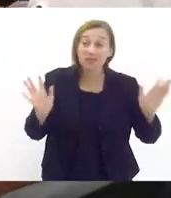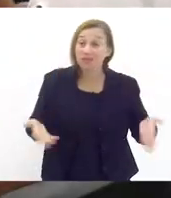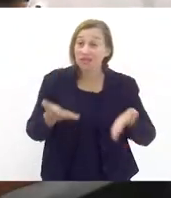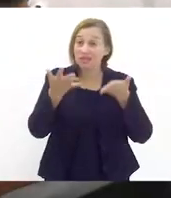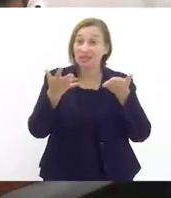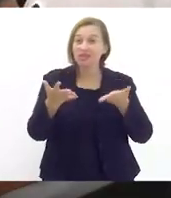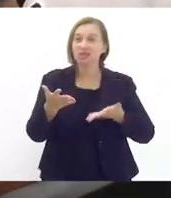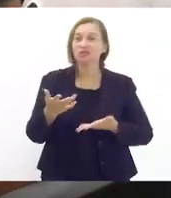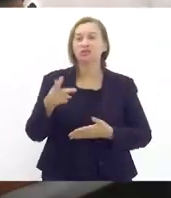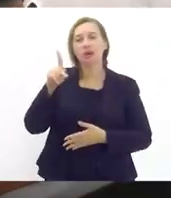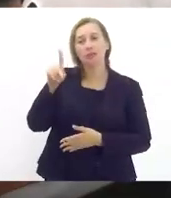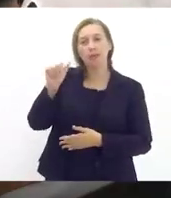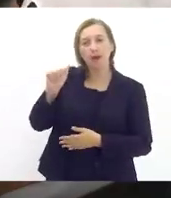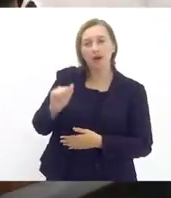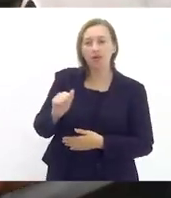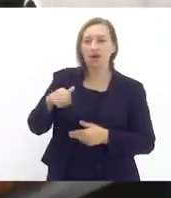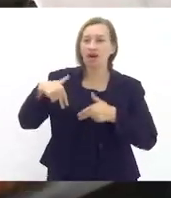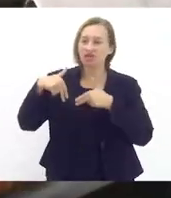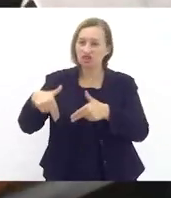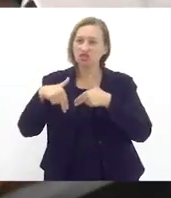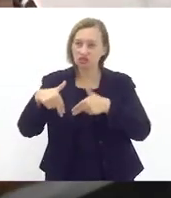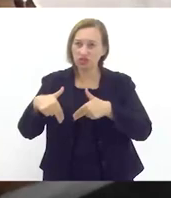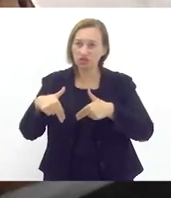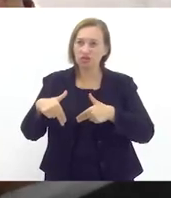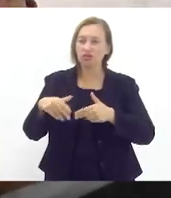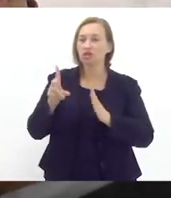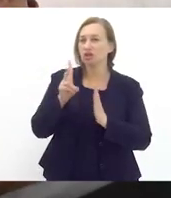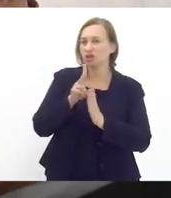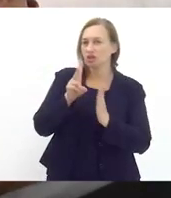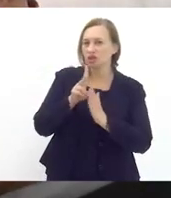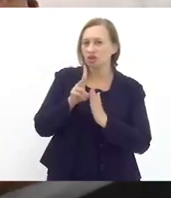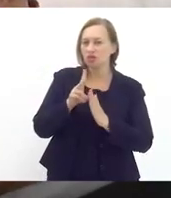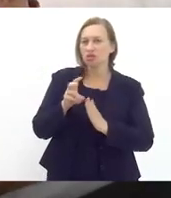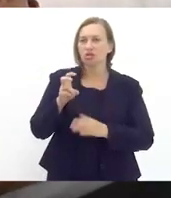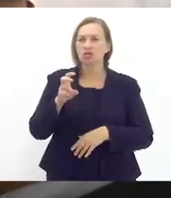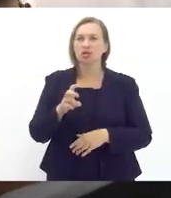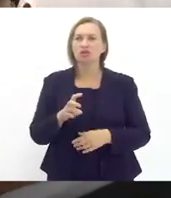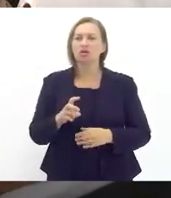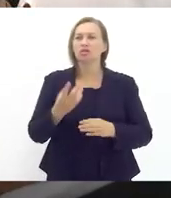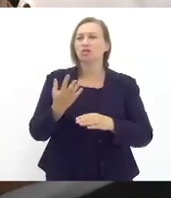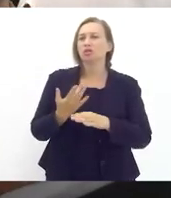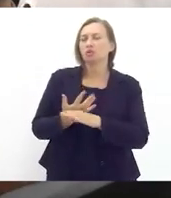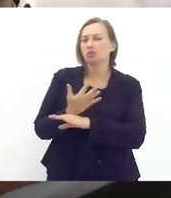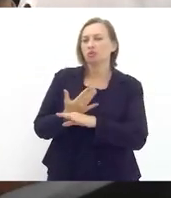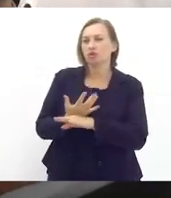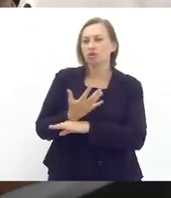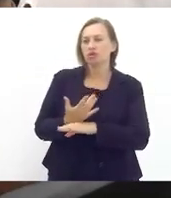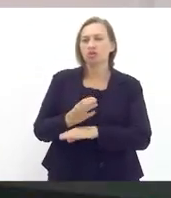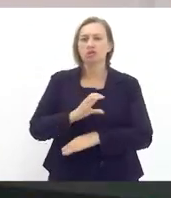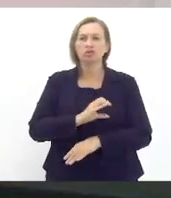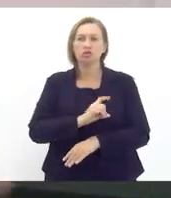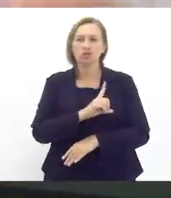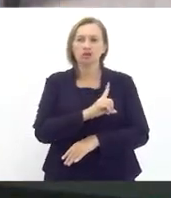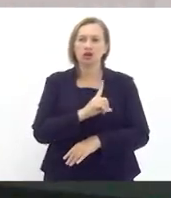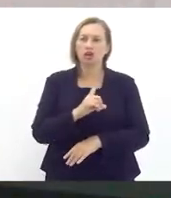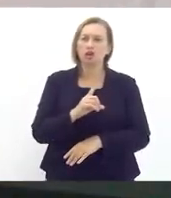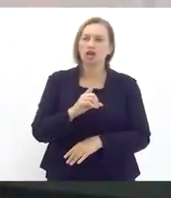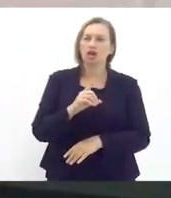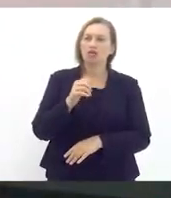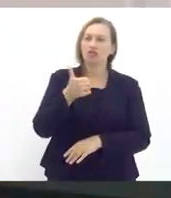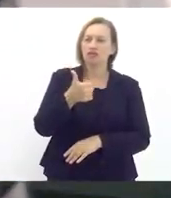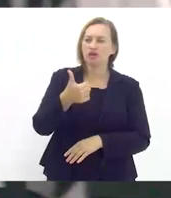eu sou a Paula Moura sou ativista indígena e cultural moro no município de Duque de Caxias há 28 anos